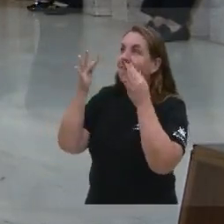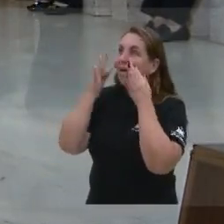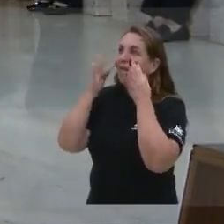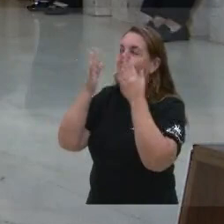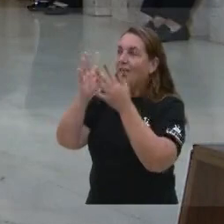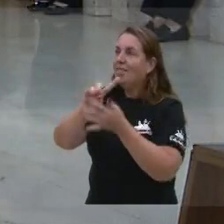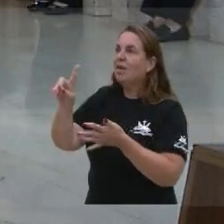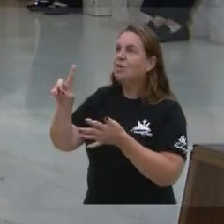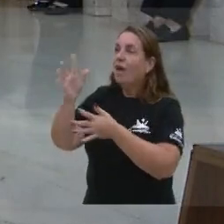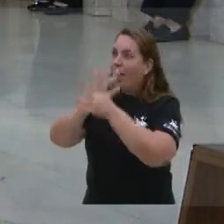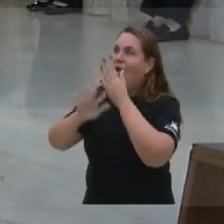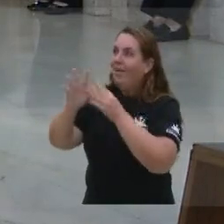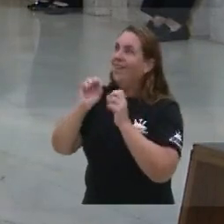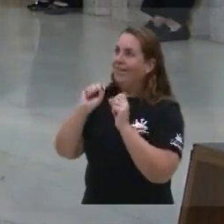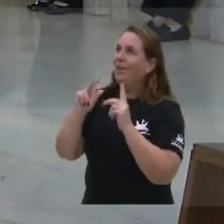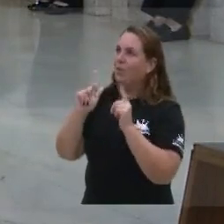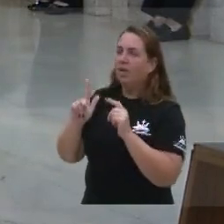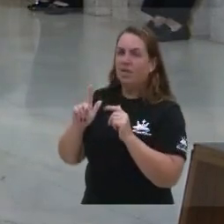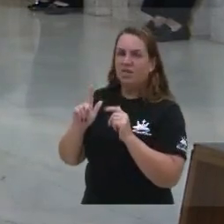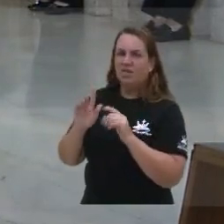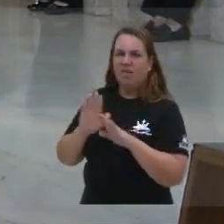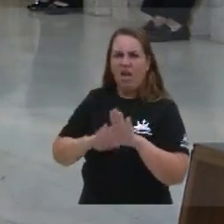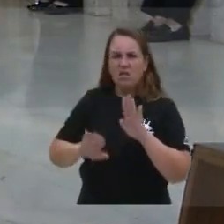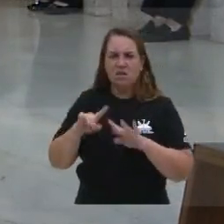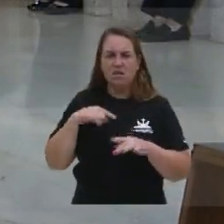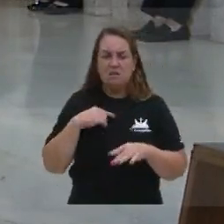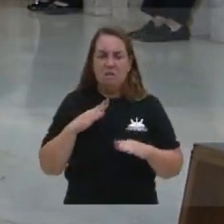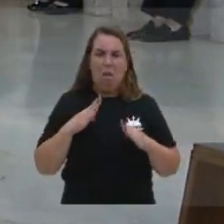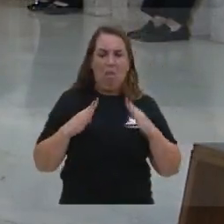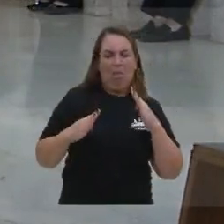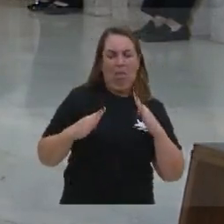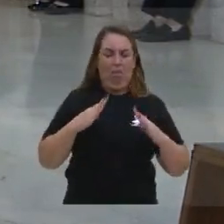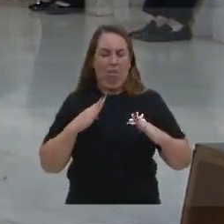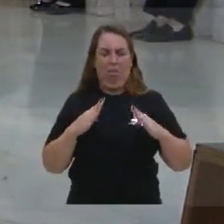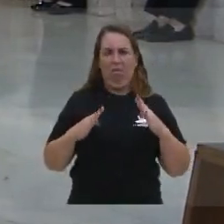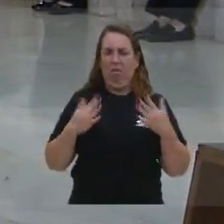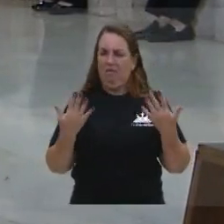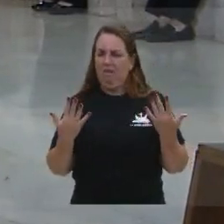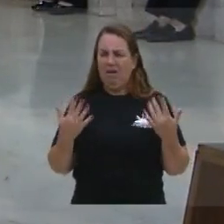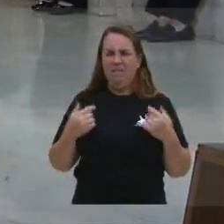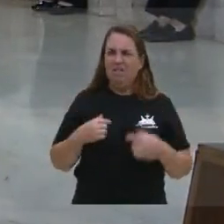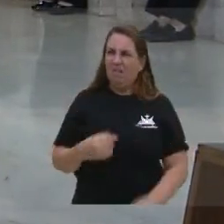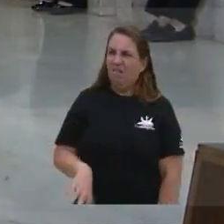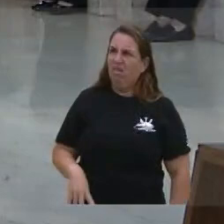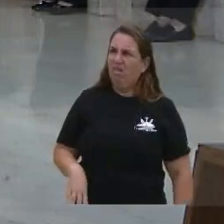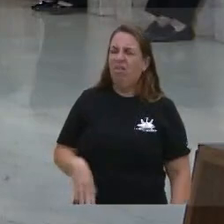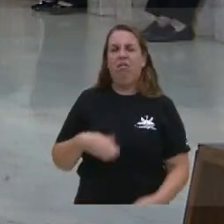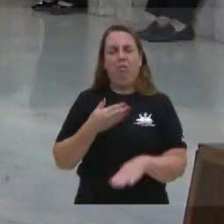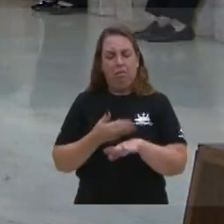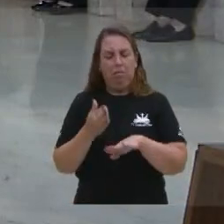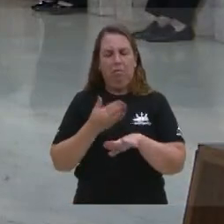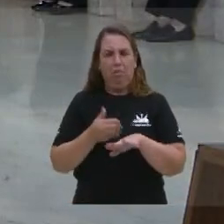Às vezes nós fazemos de forma tão mecânica, tão no piloto automático,